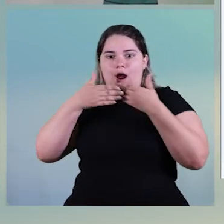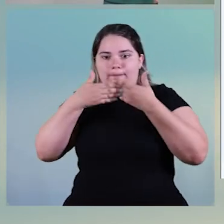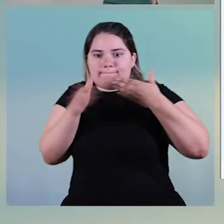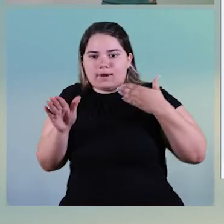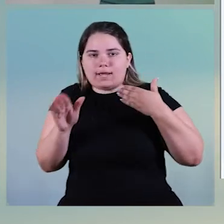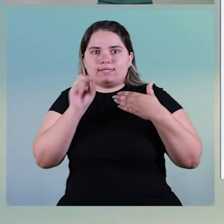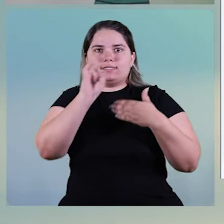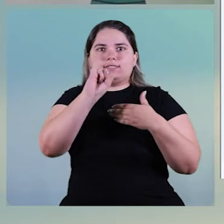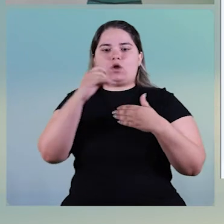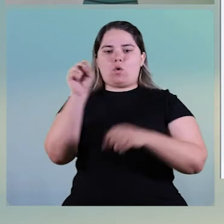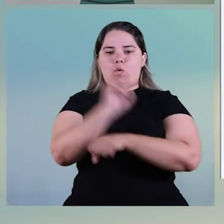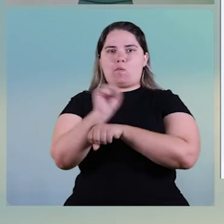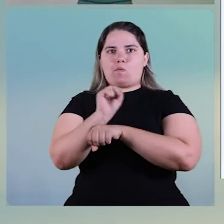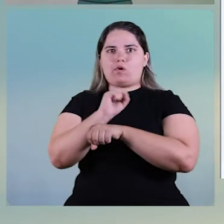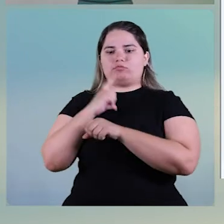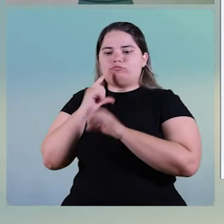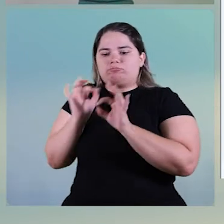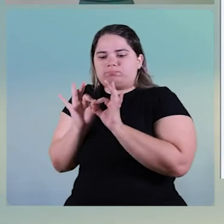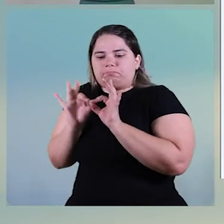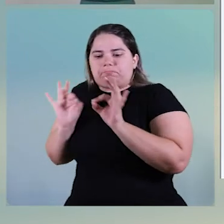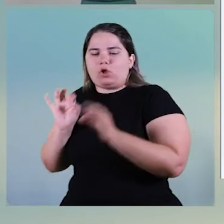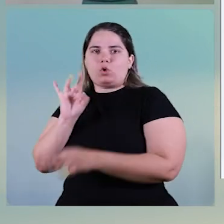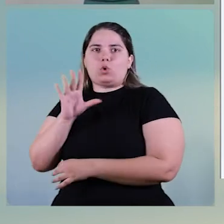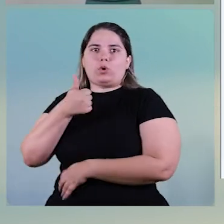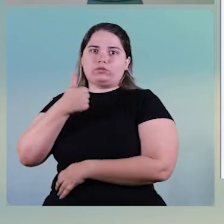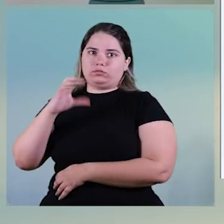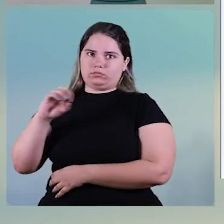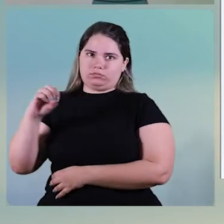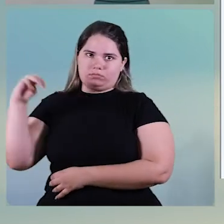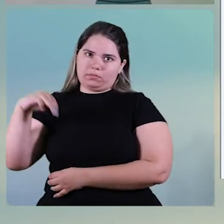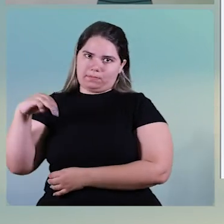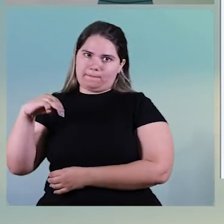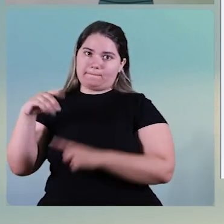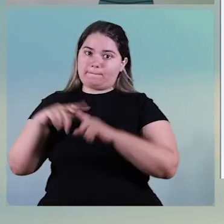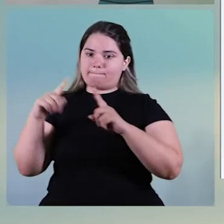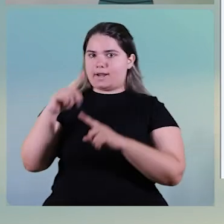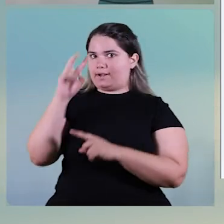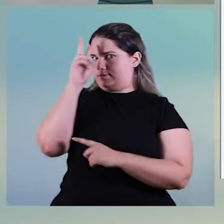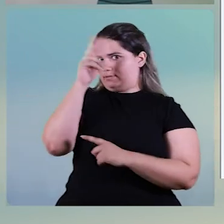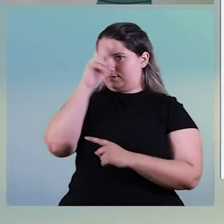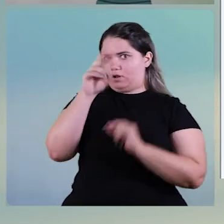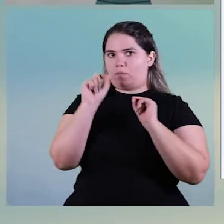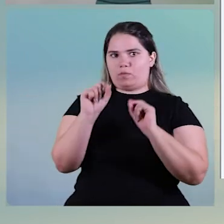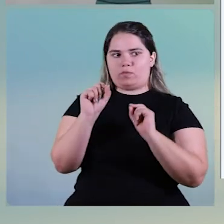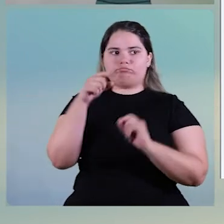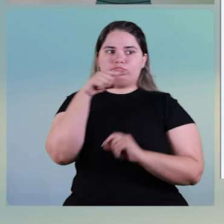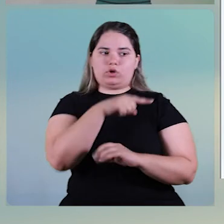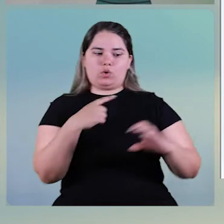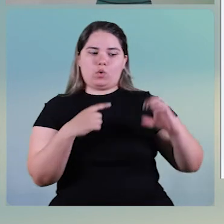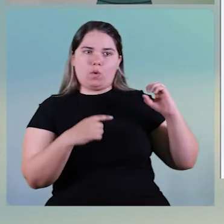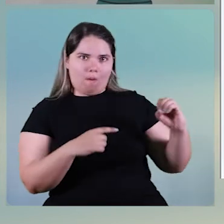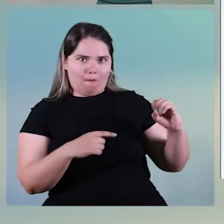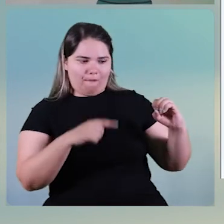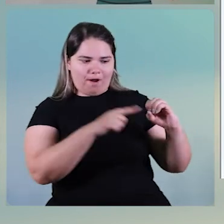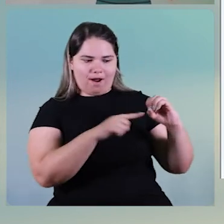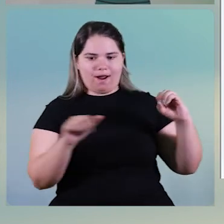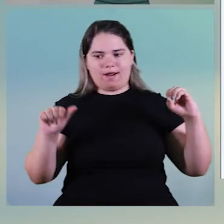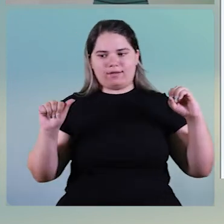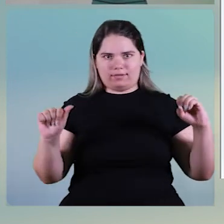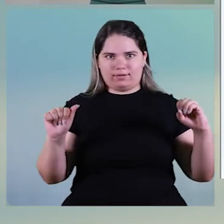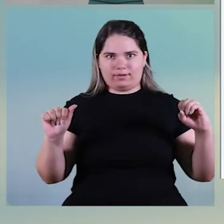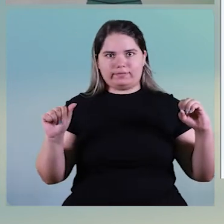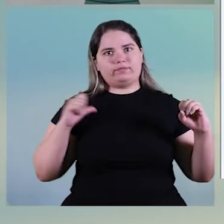100 metros de distância dele. Mas lembre que a distância entre o semáforo O, onde está o automóvel em repouso,